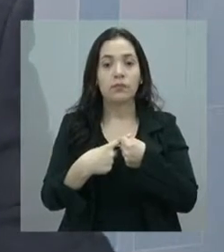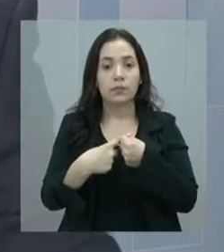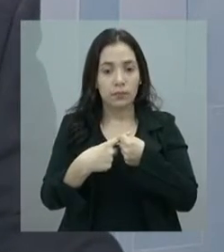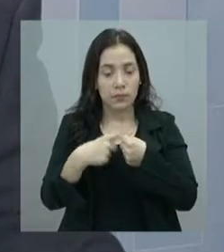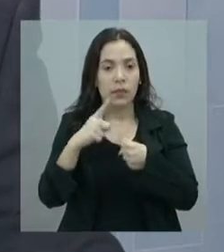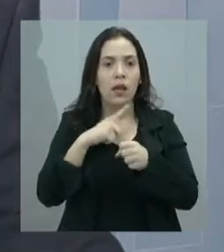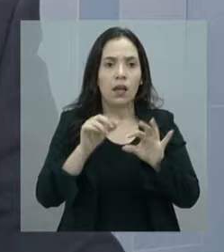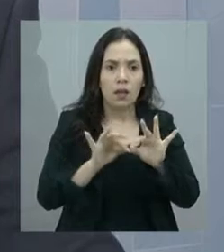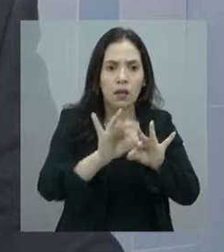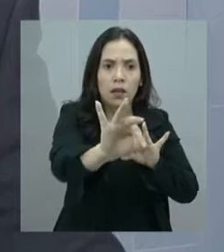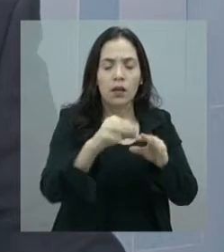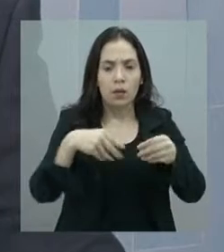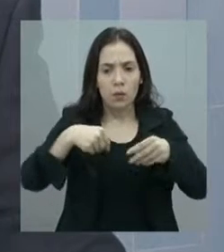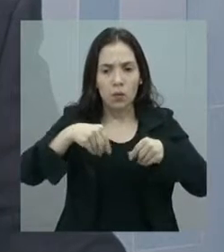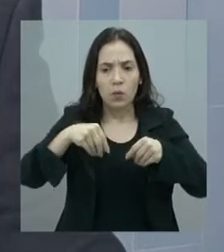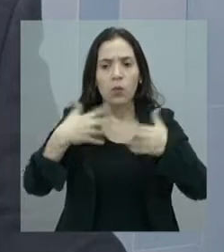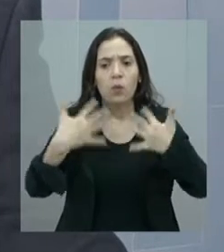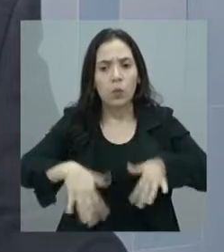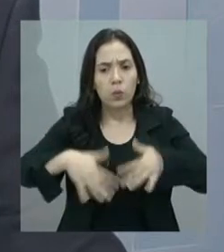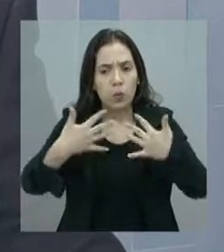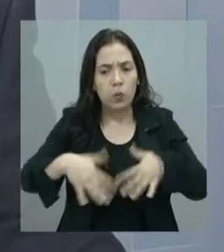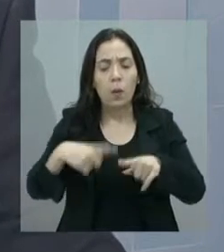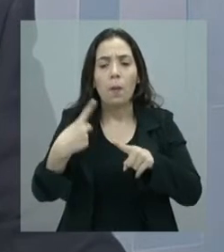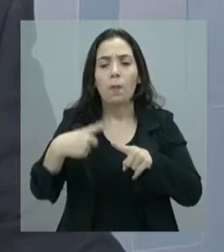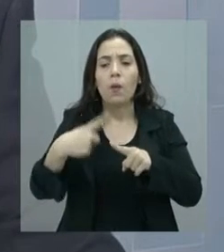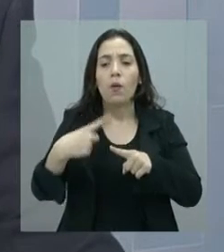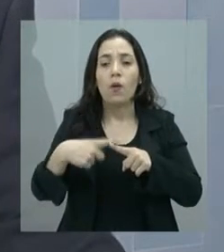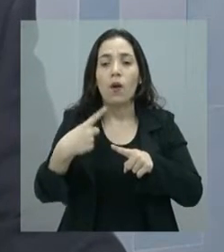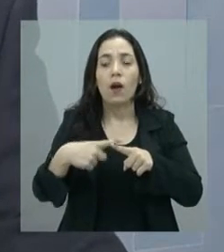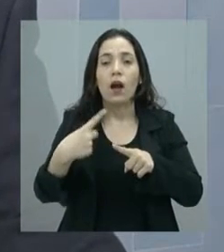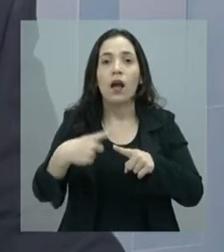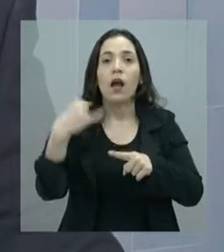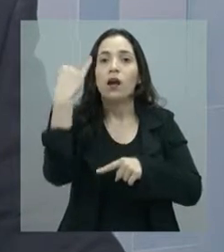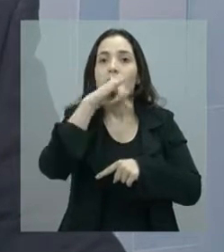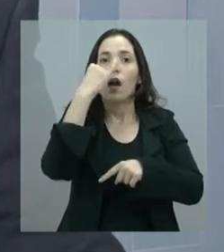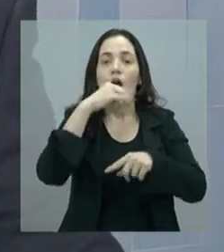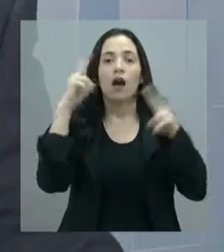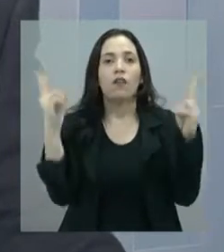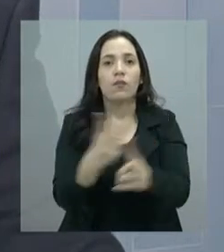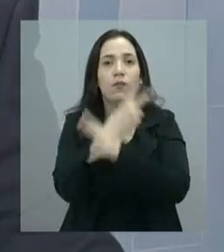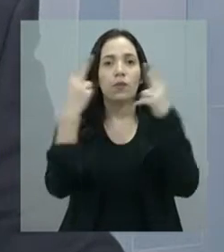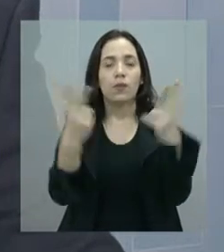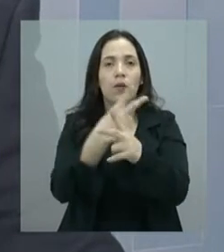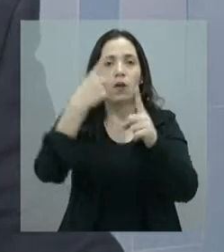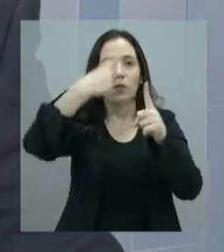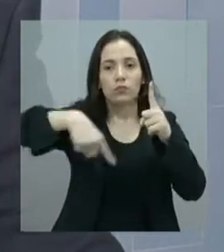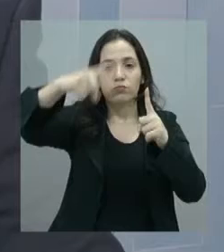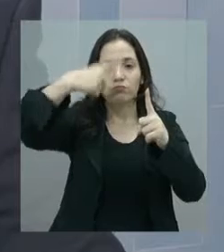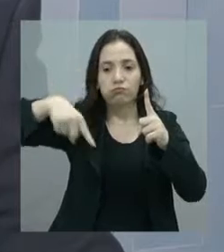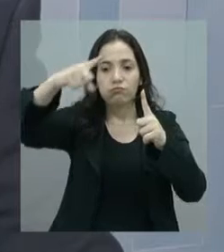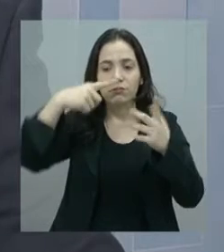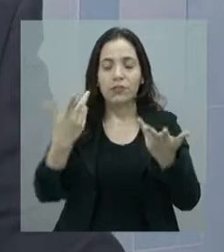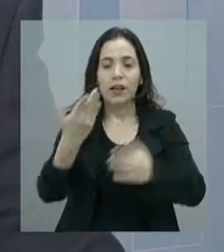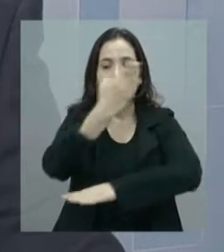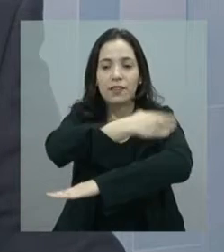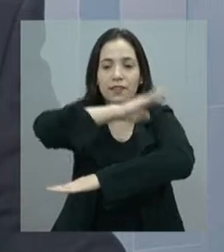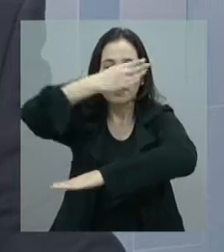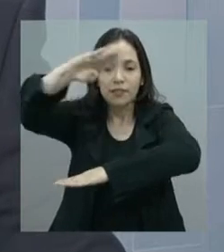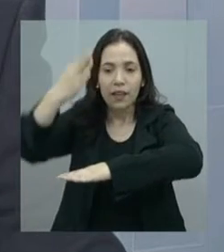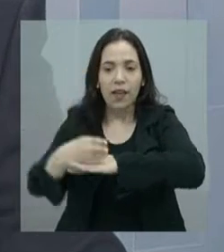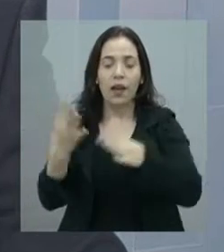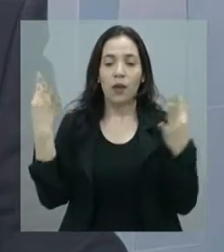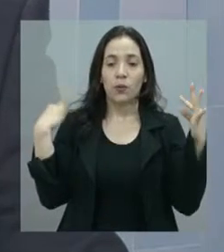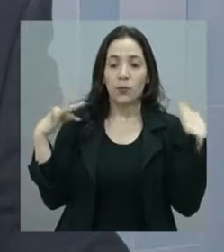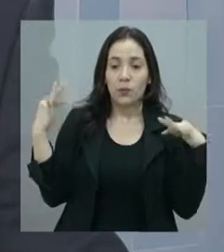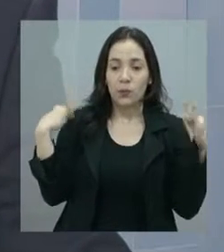rica, porque pega uma área de potencial de energia eólica grande. Hortifruti granjeiro em cima da serra. Tudo. Turismo.